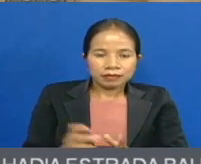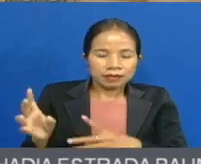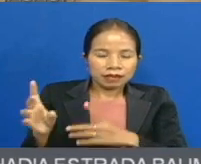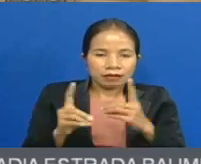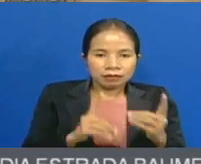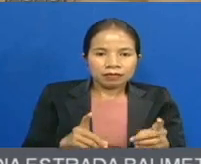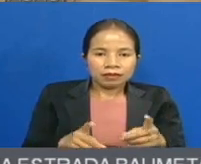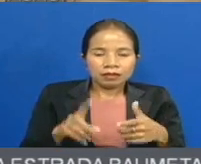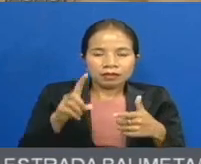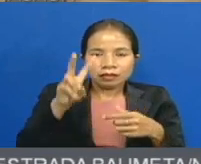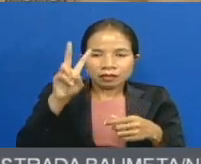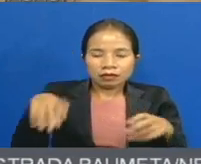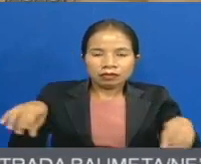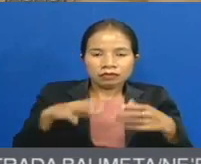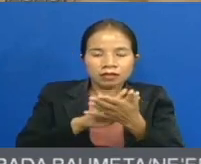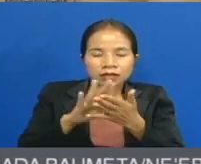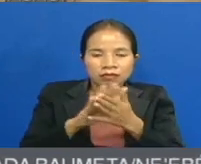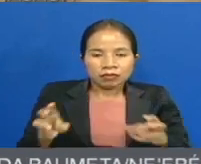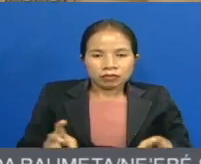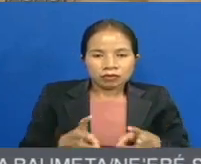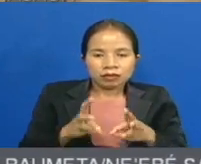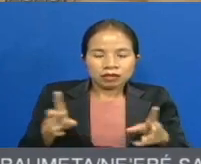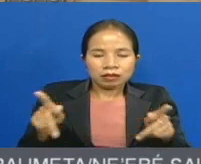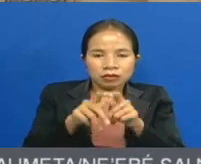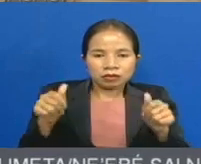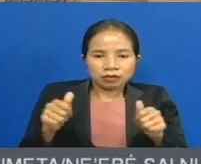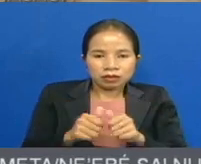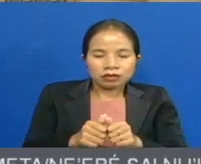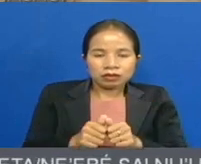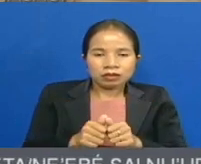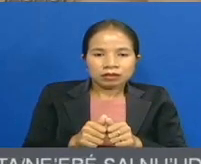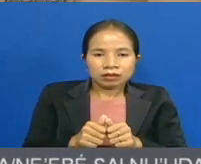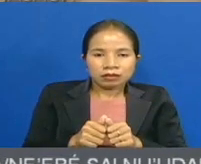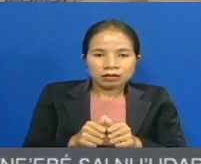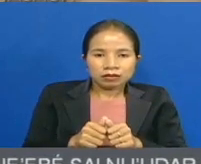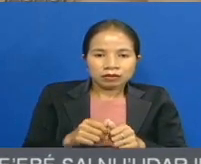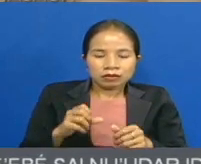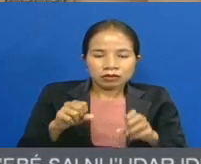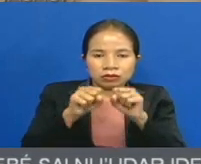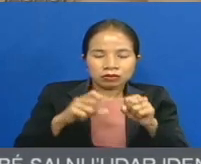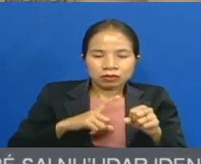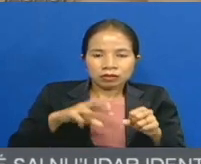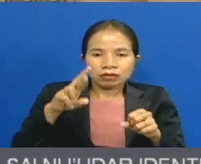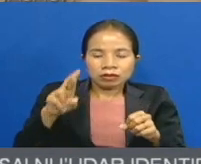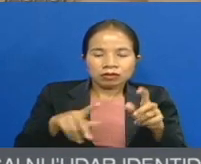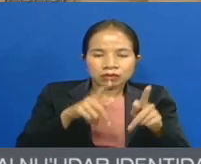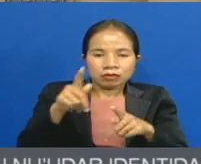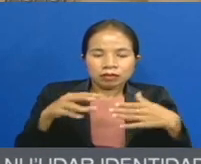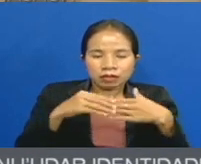implementação da rua programa mão de obra posto administrativo e suco Liurai, comunidade no autoridade